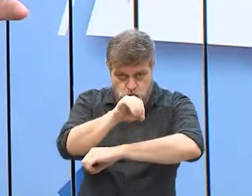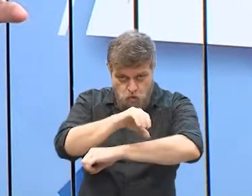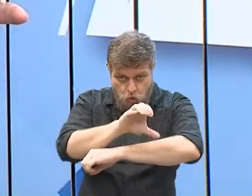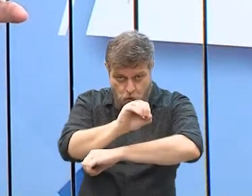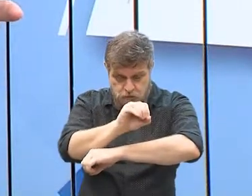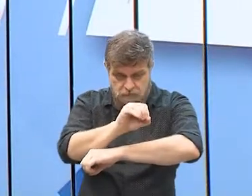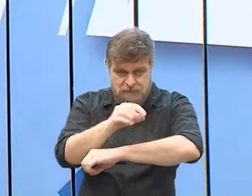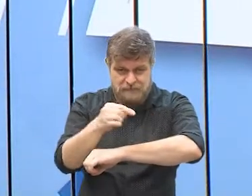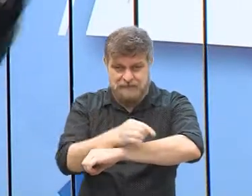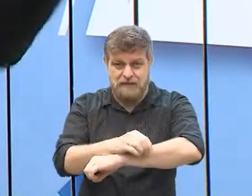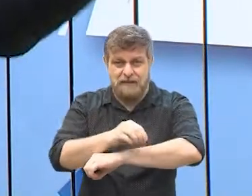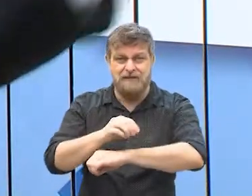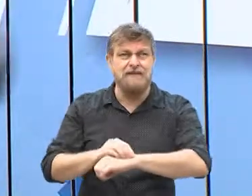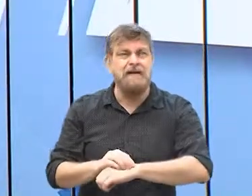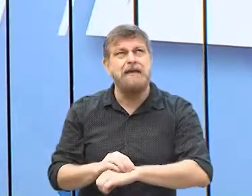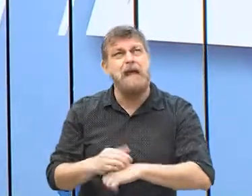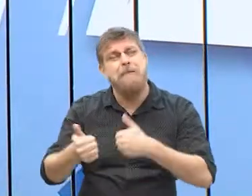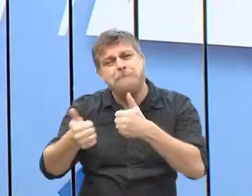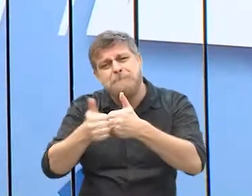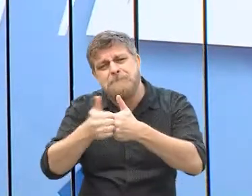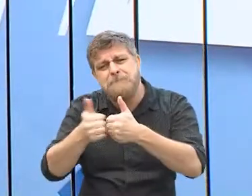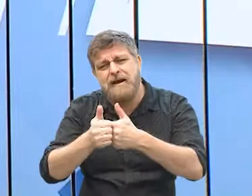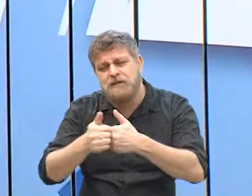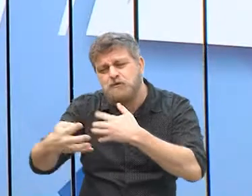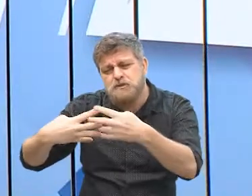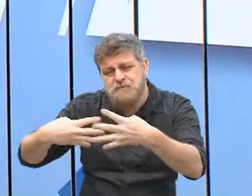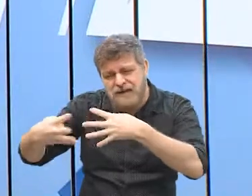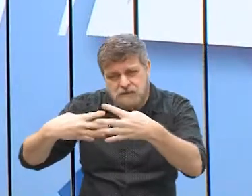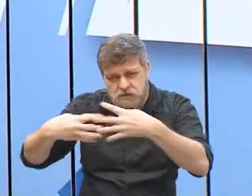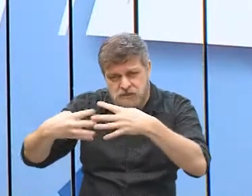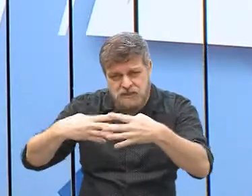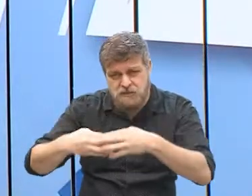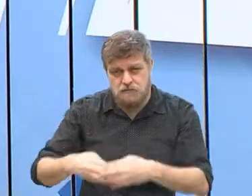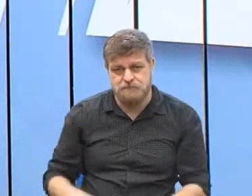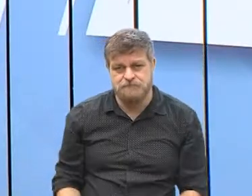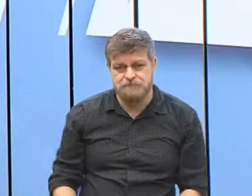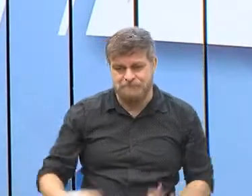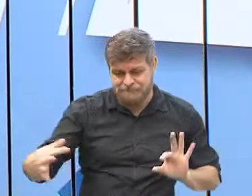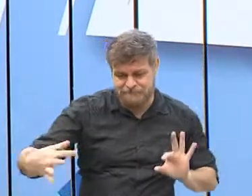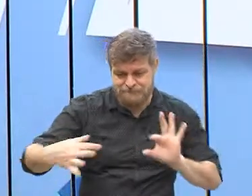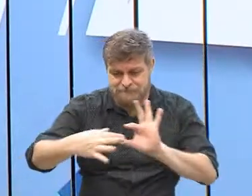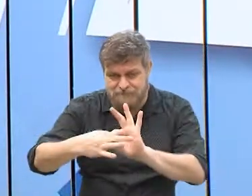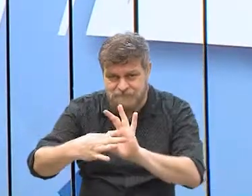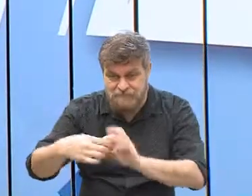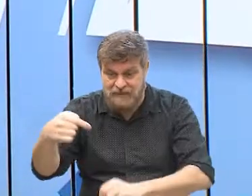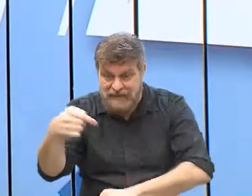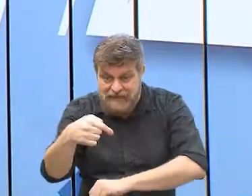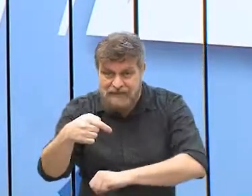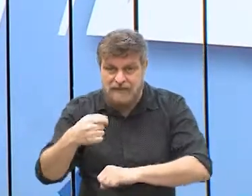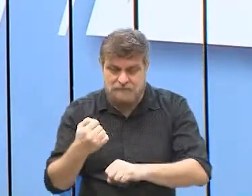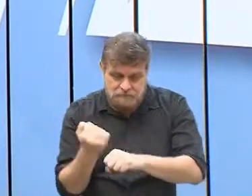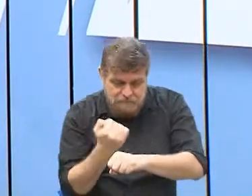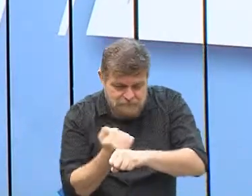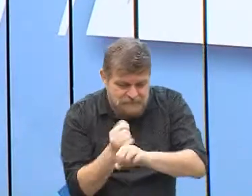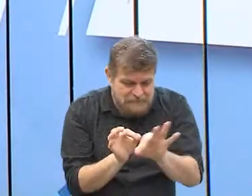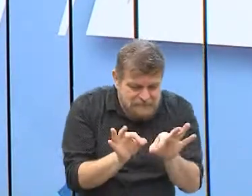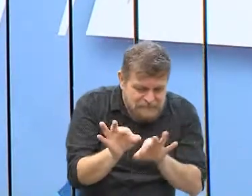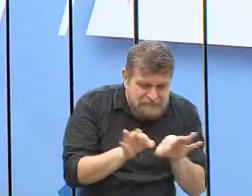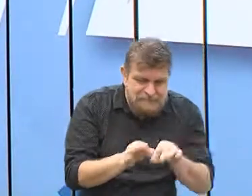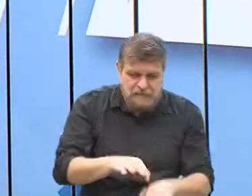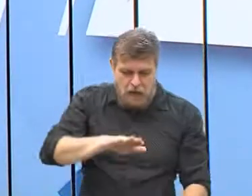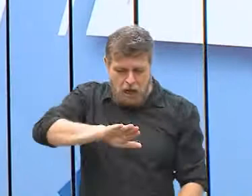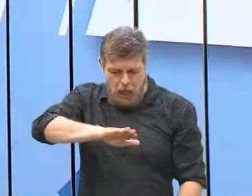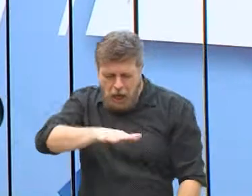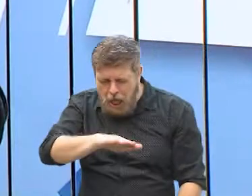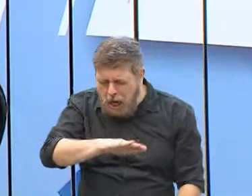o Jardim do Sol ao Solar de Campinas, em Barão Geraldo, né? E ela precisava de uma manutenção, estava com o pavimento